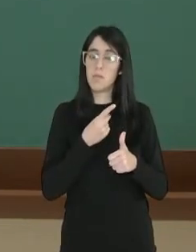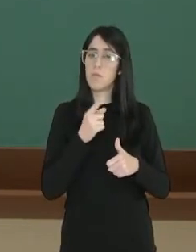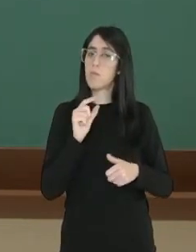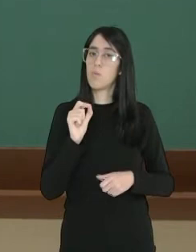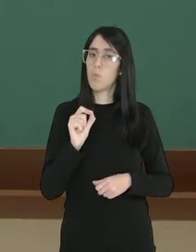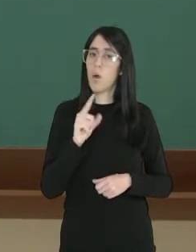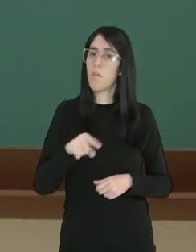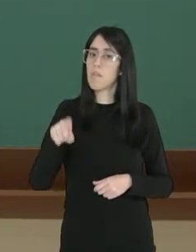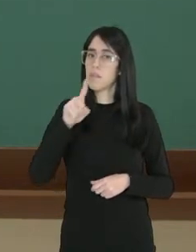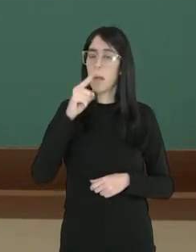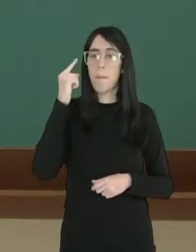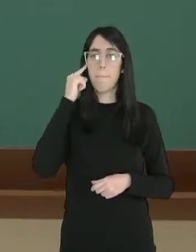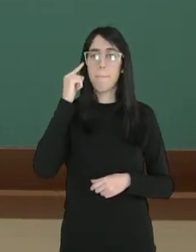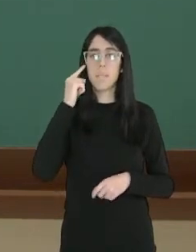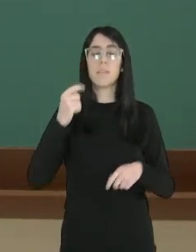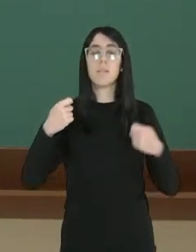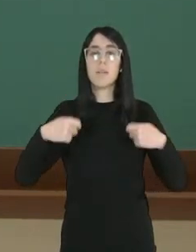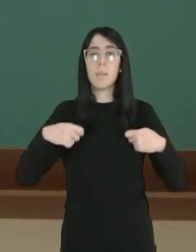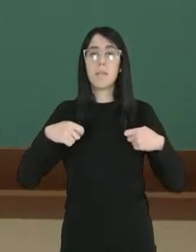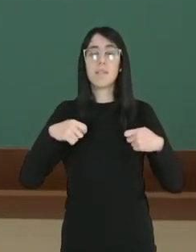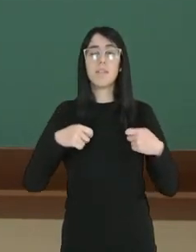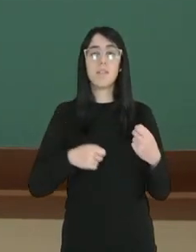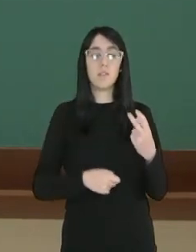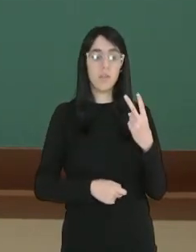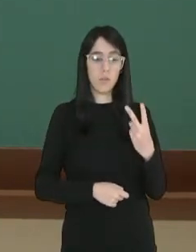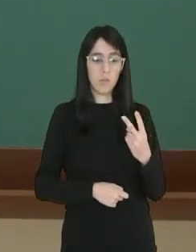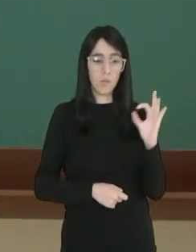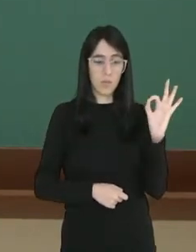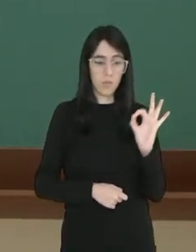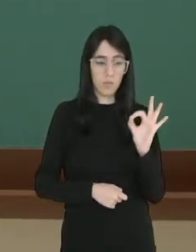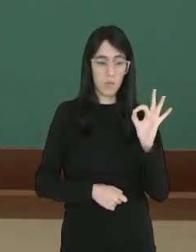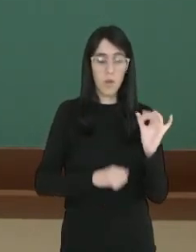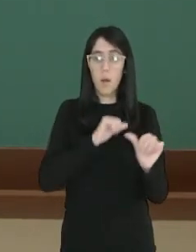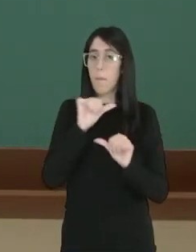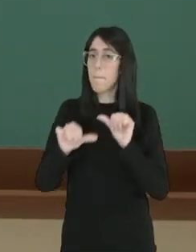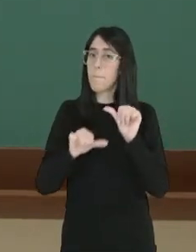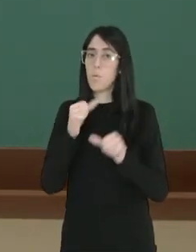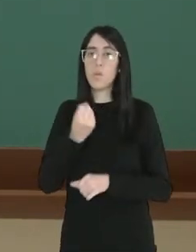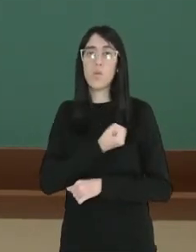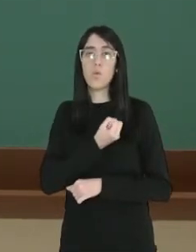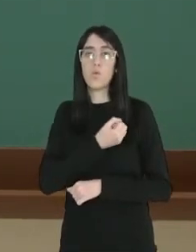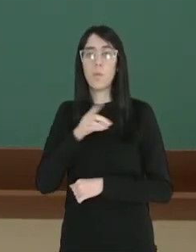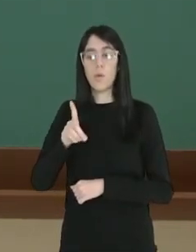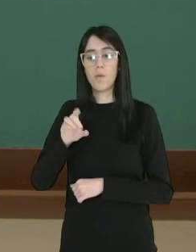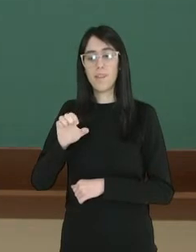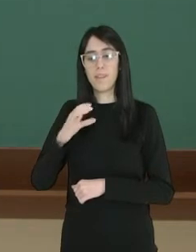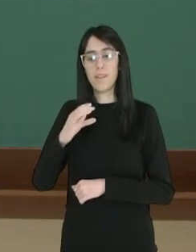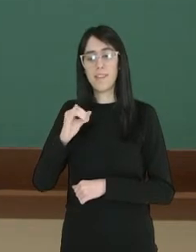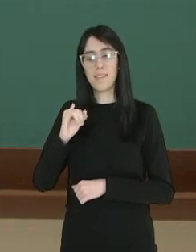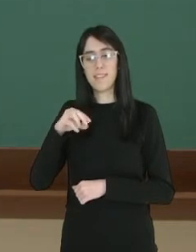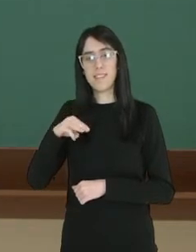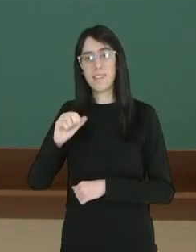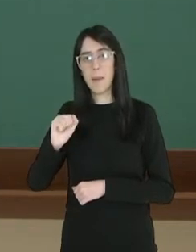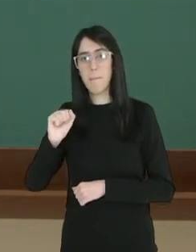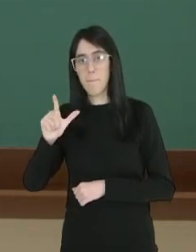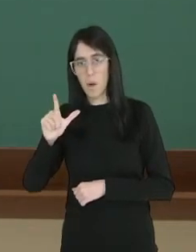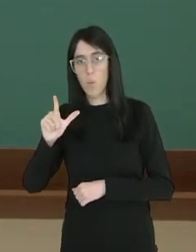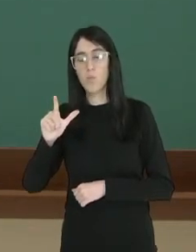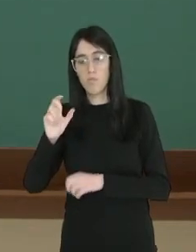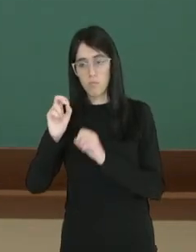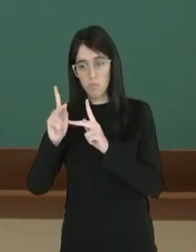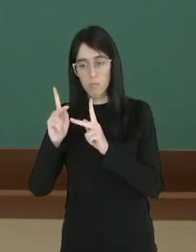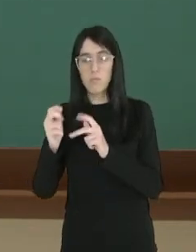têm que pensar é em transformar o 2% em número decimal. Transformou em decimal, substitui